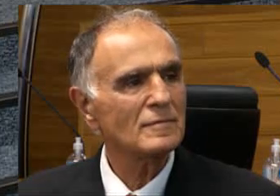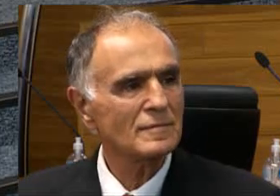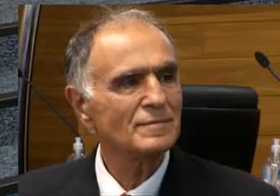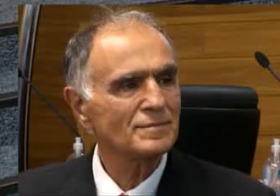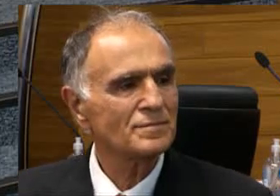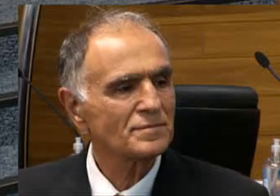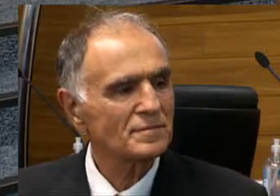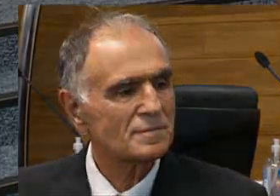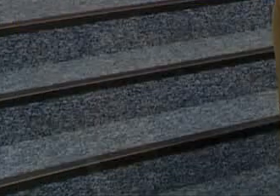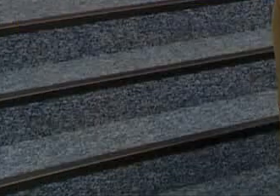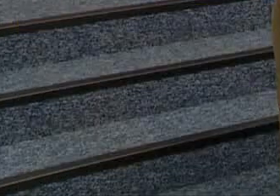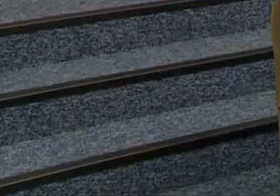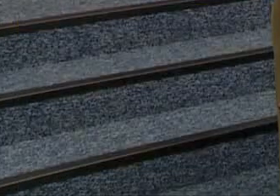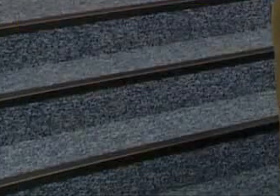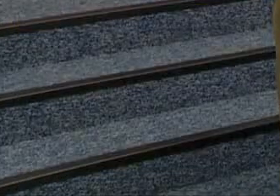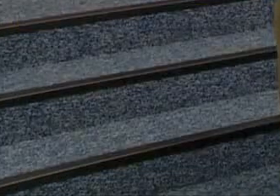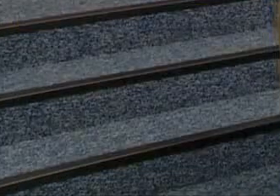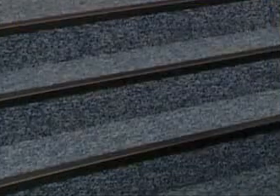Brasileiro.